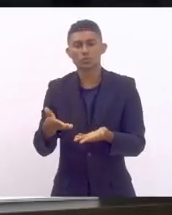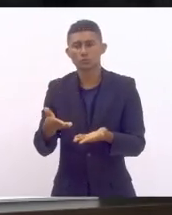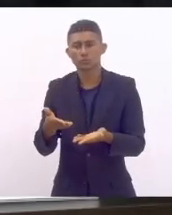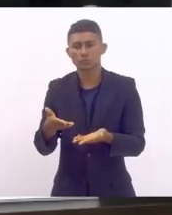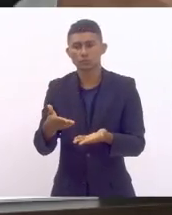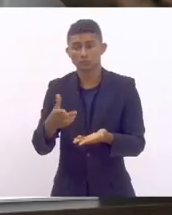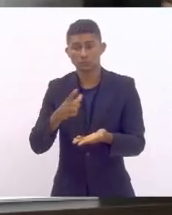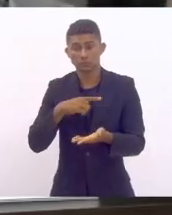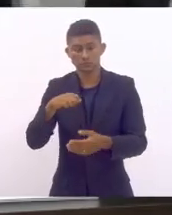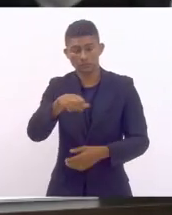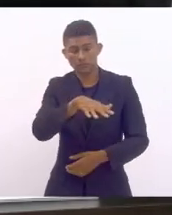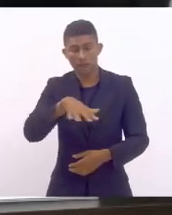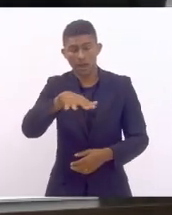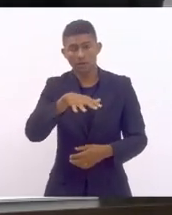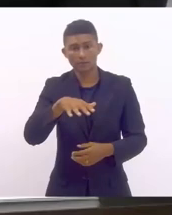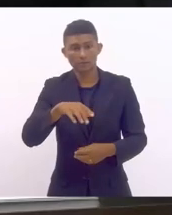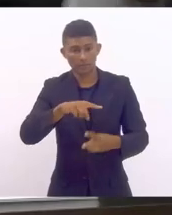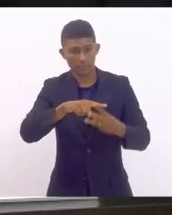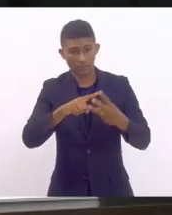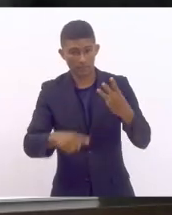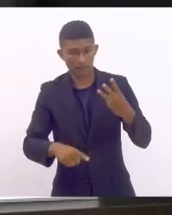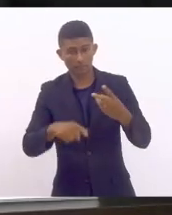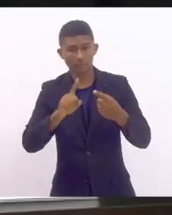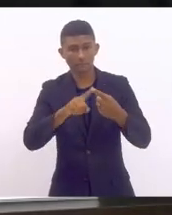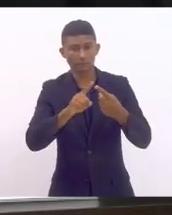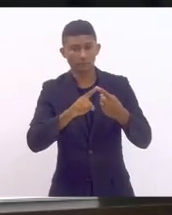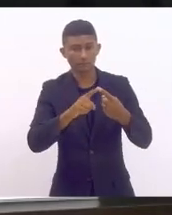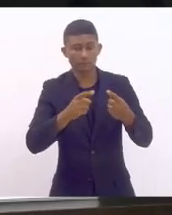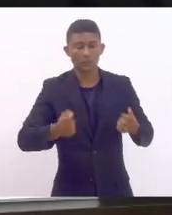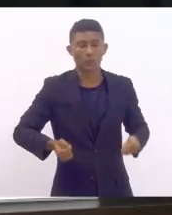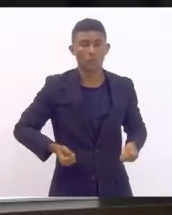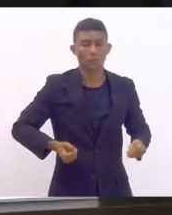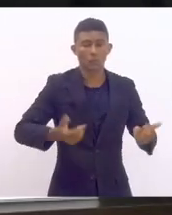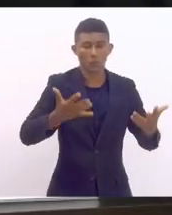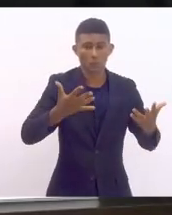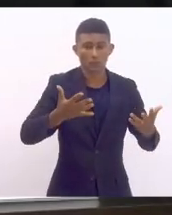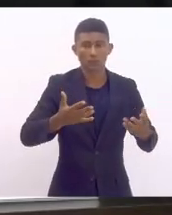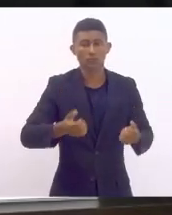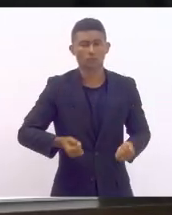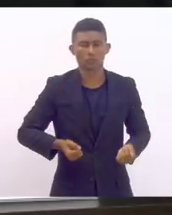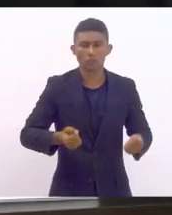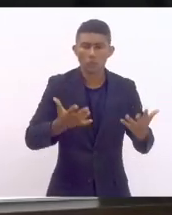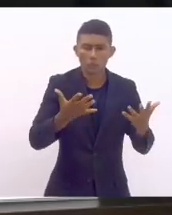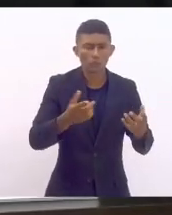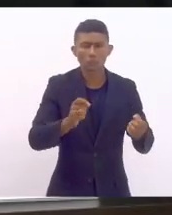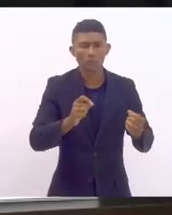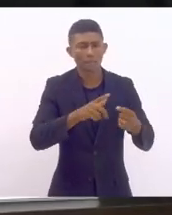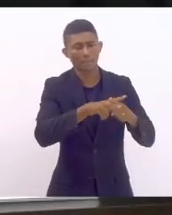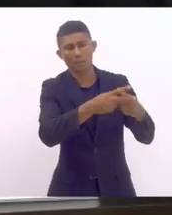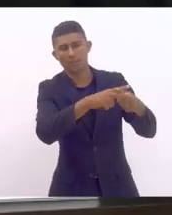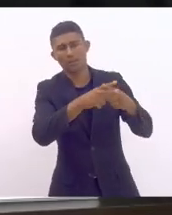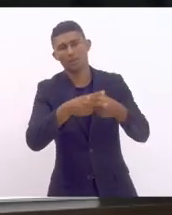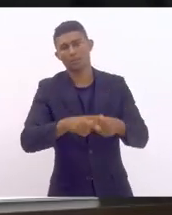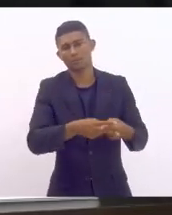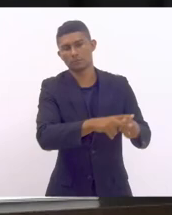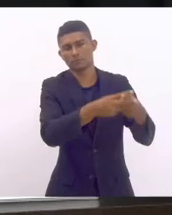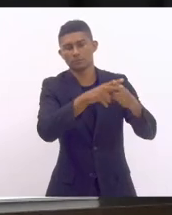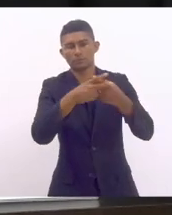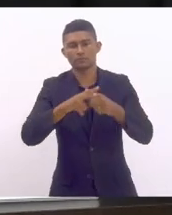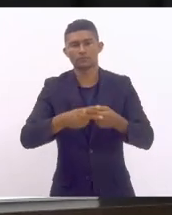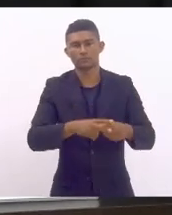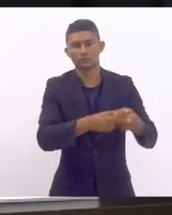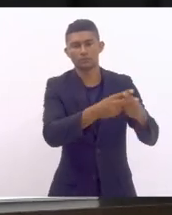três grandes áreas né que é a questão do custeio custos tem que significa manutenção O que